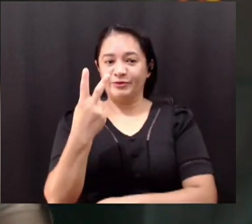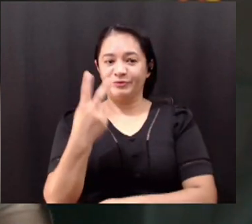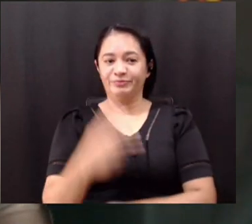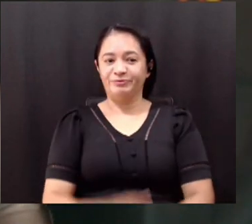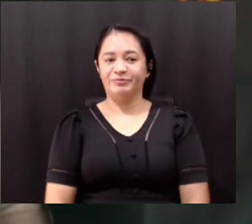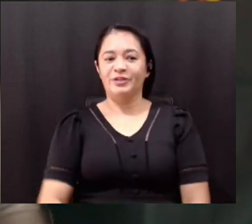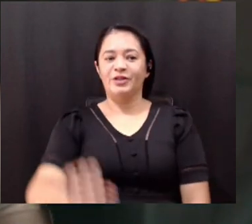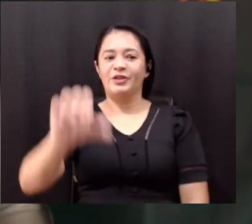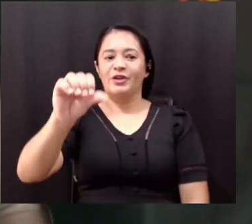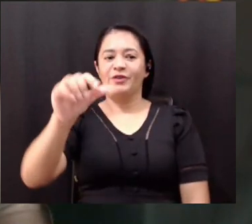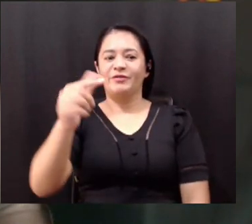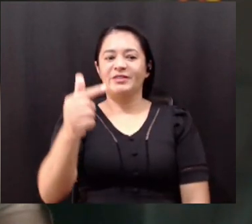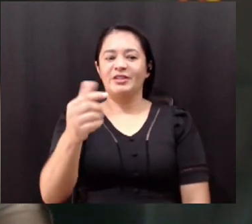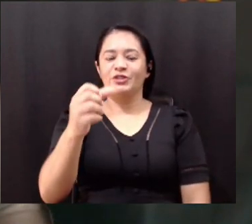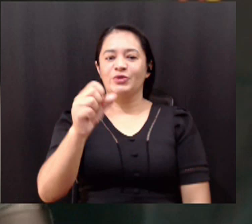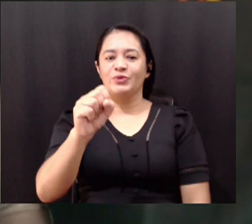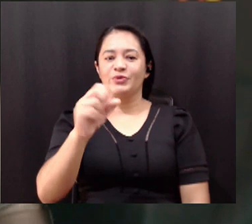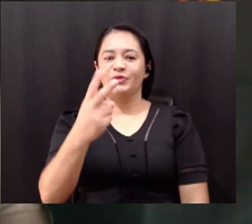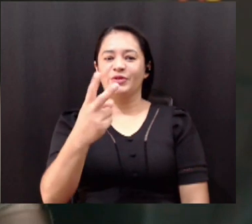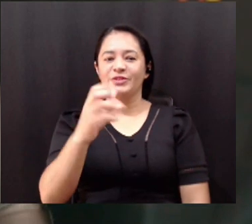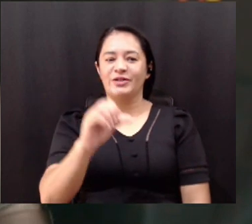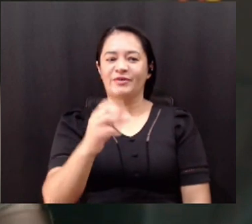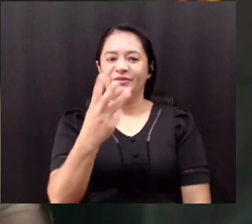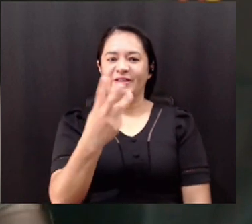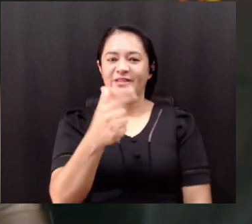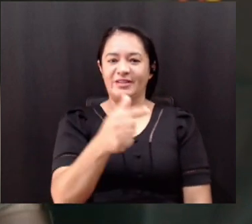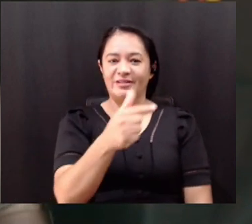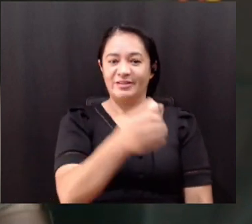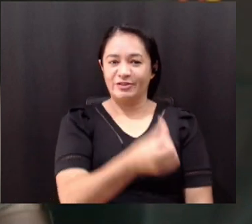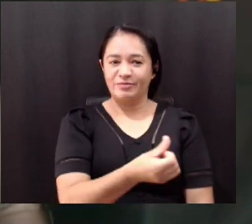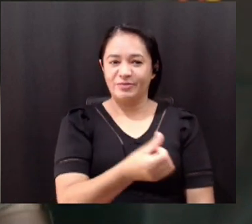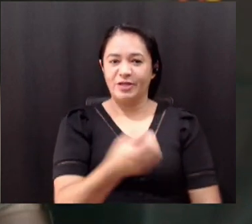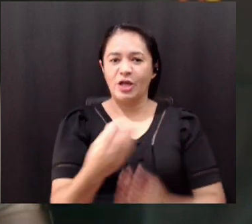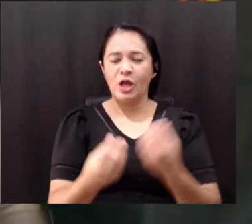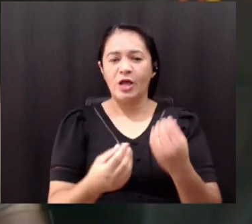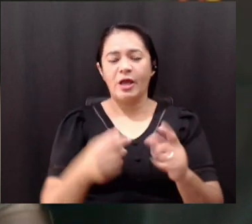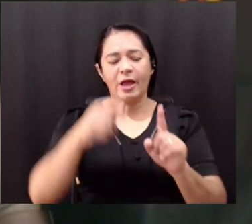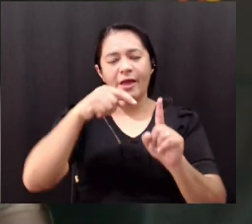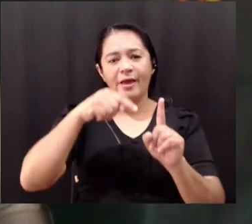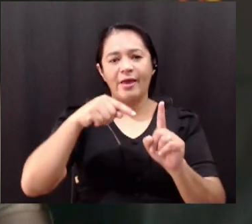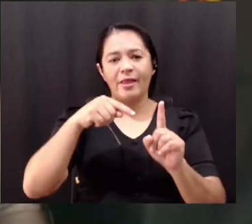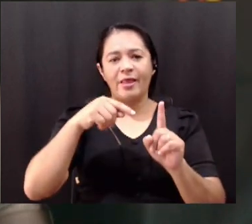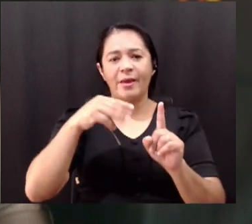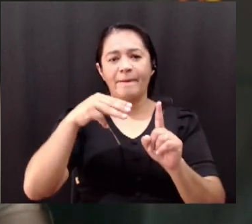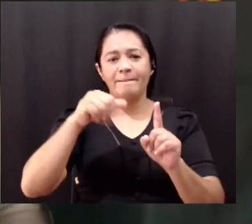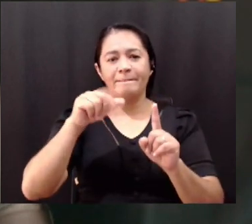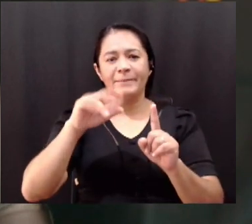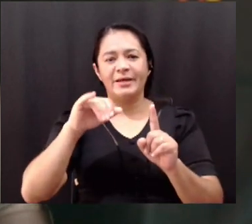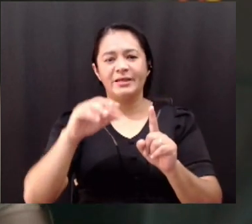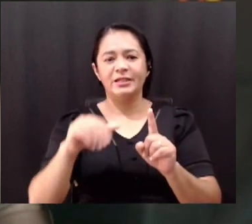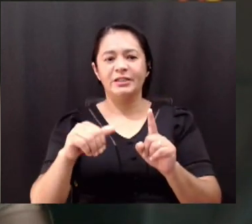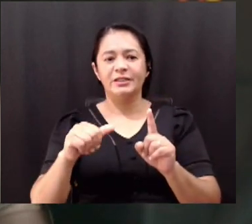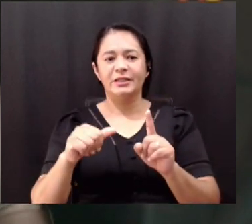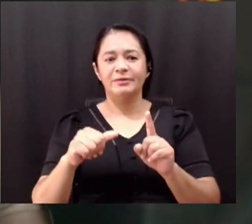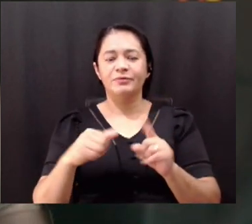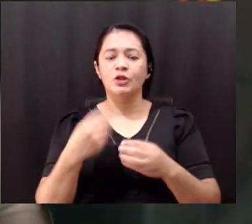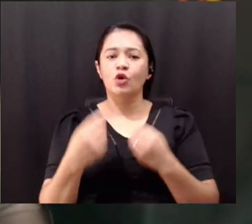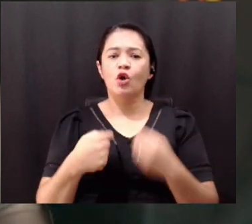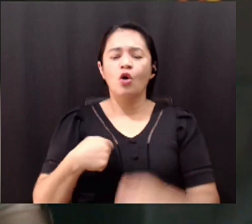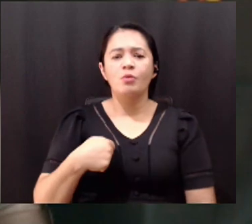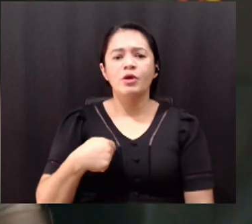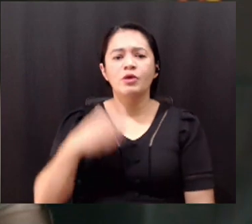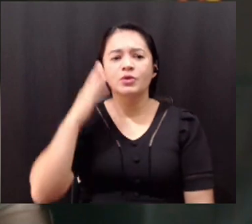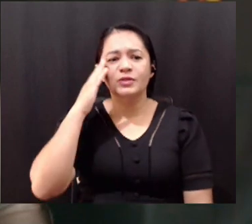978293776. A Marina do Jardim Florense. Como posso saber se estou desenvolvendo burnout ou se é apenas um